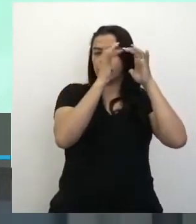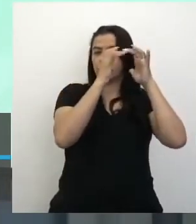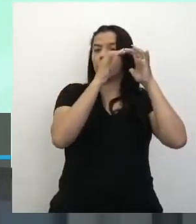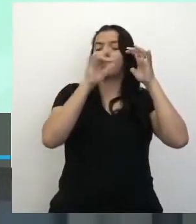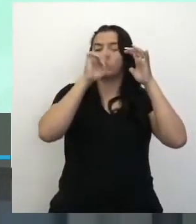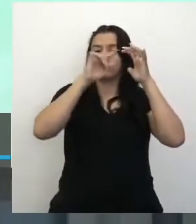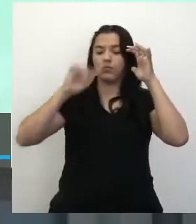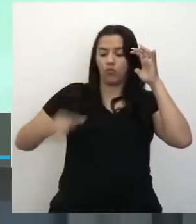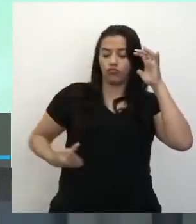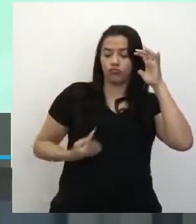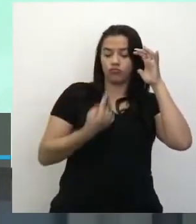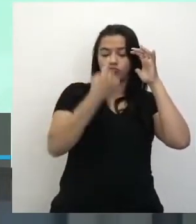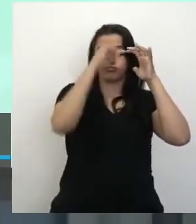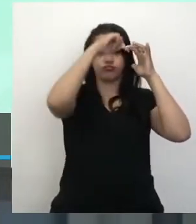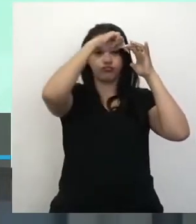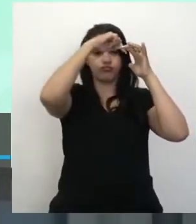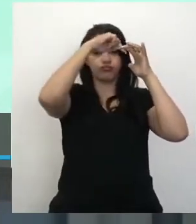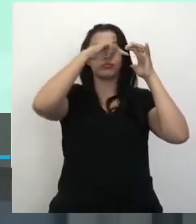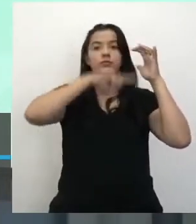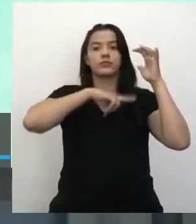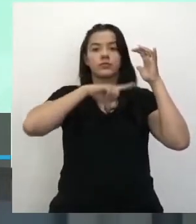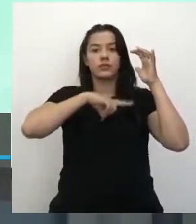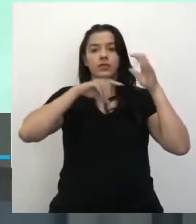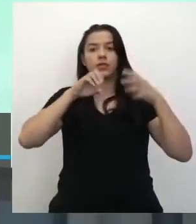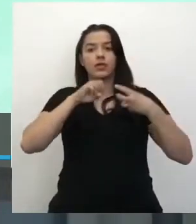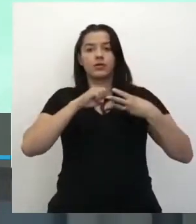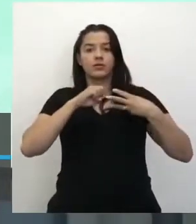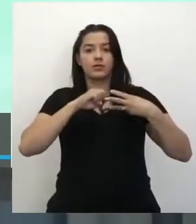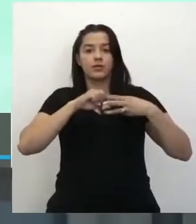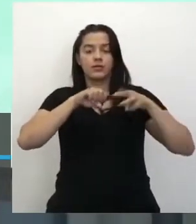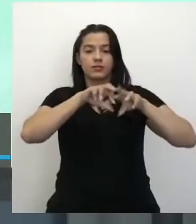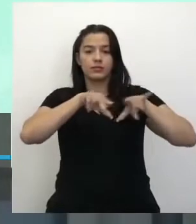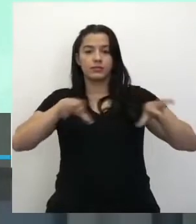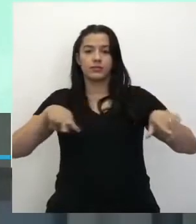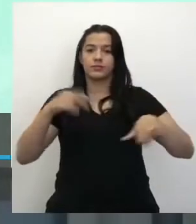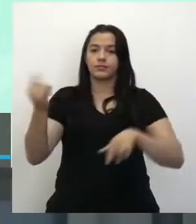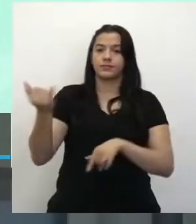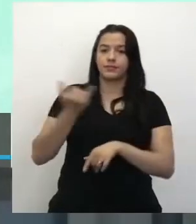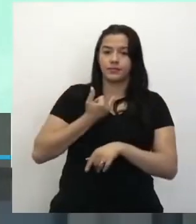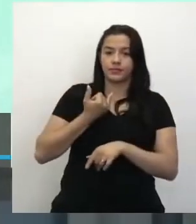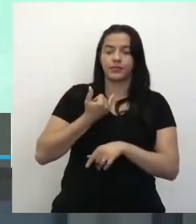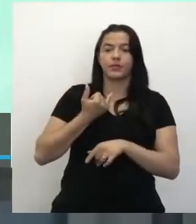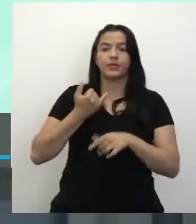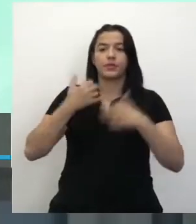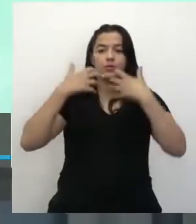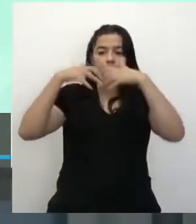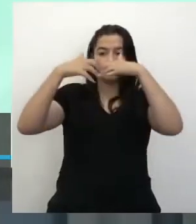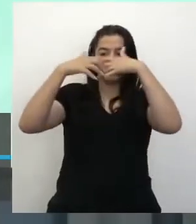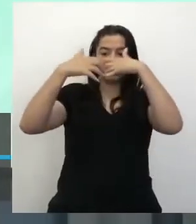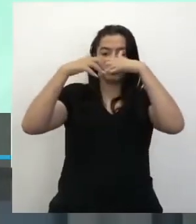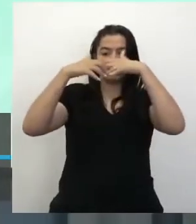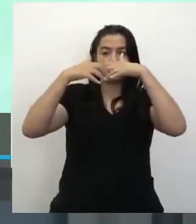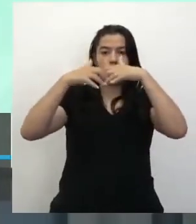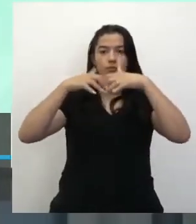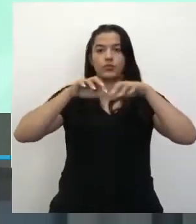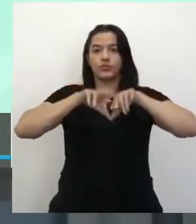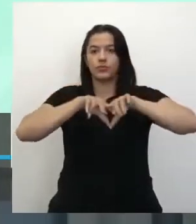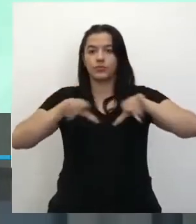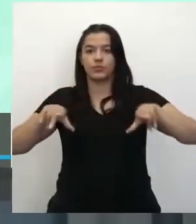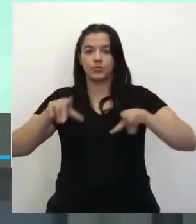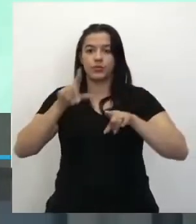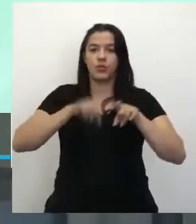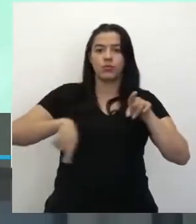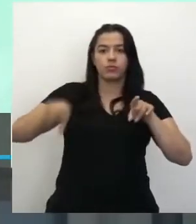gente enxerga porque células enviam, né, informações até o cérebro do ambiente à nossa